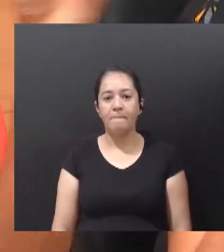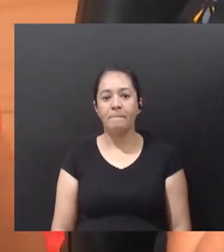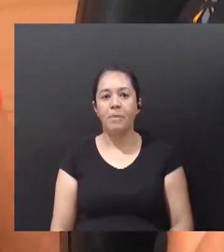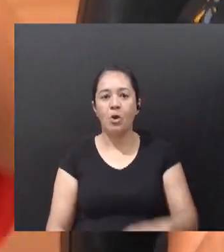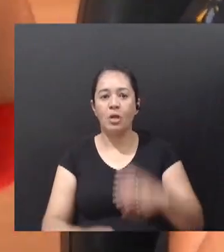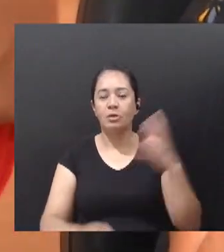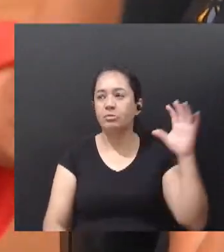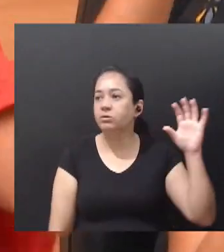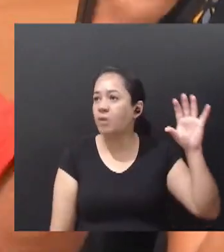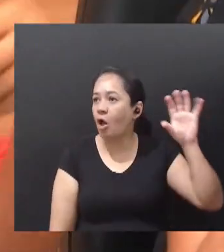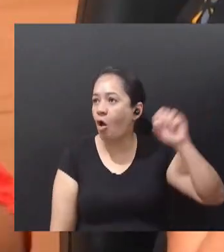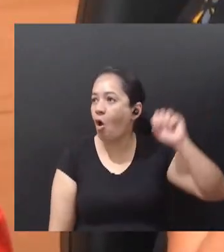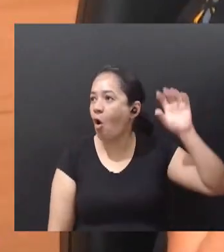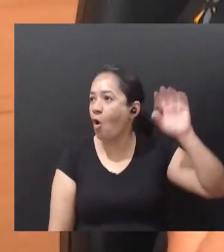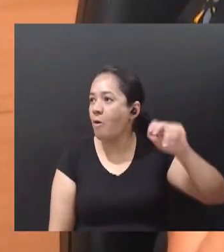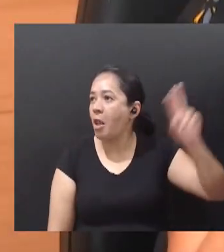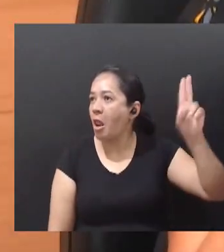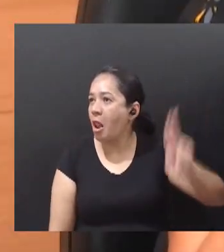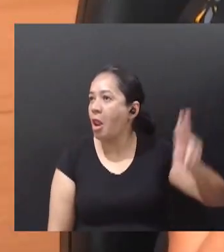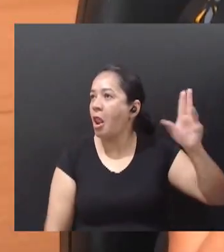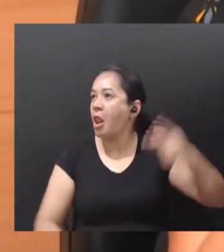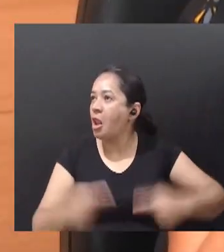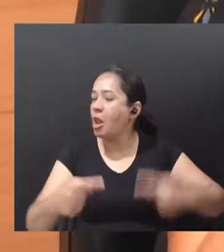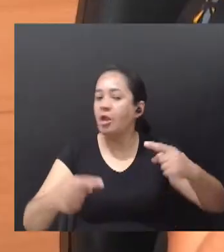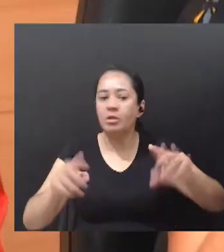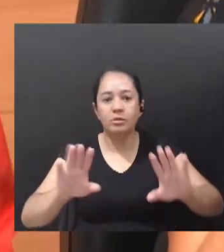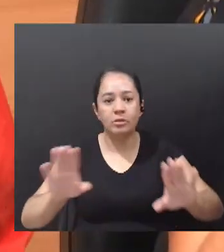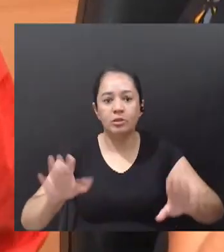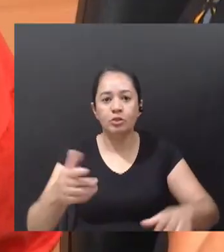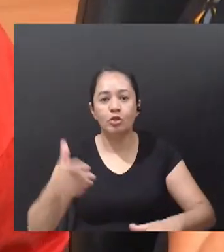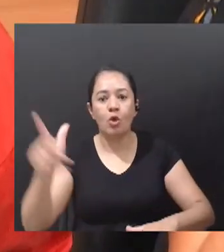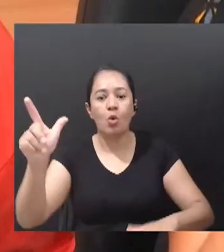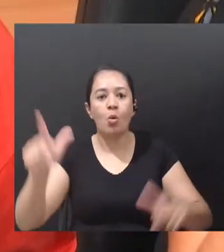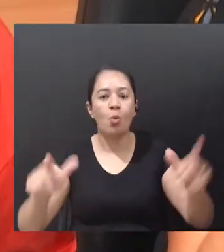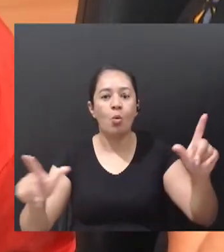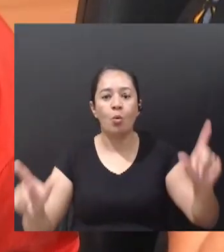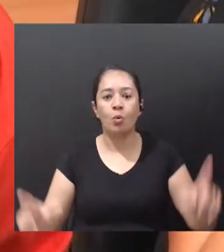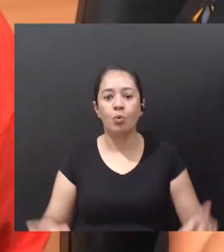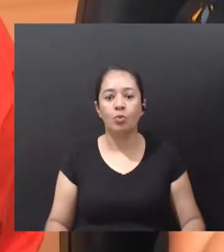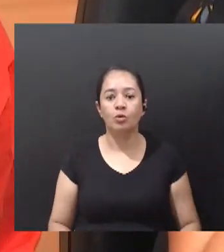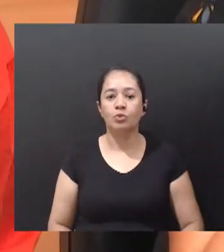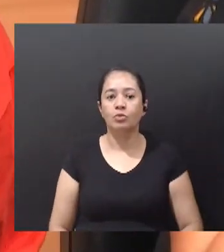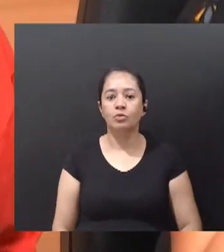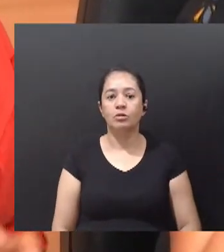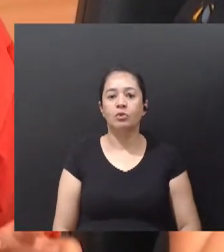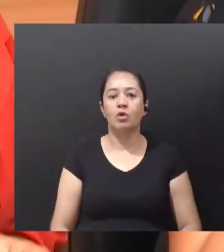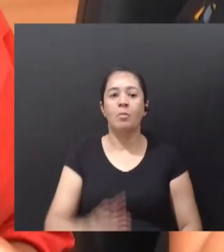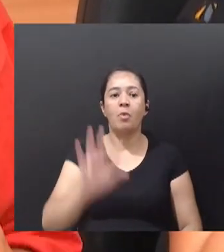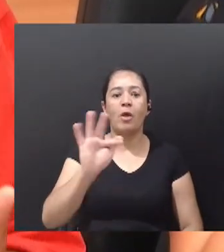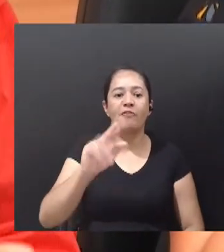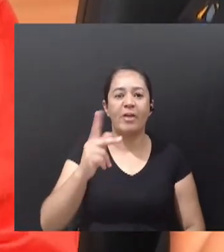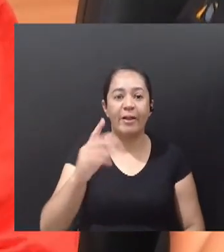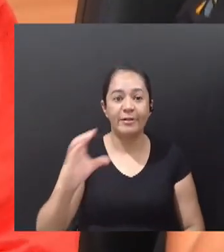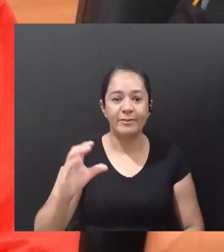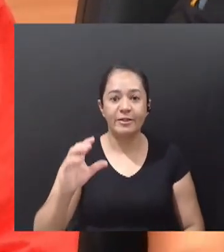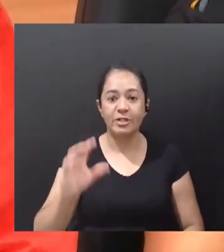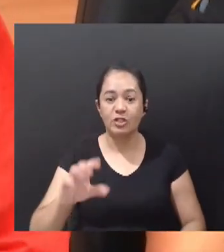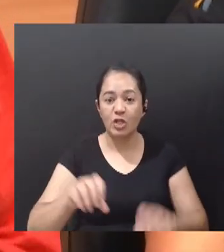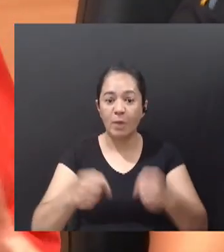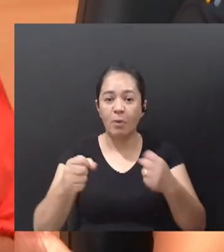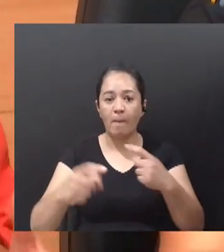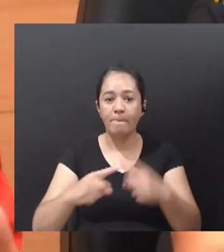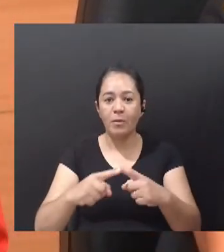da universidade ou da política ou dos caçadores de Marajá, como o Fernando Collor de Mello. Isso foi quebrado porque entrou pelos